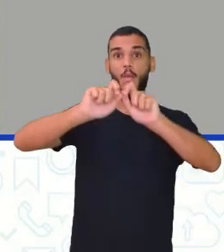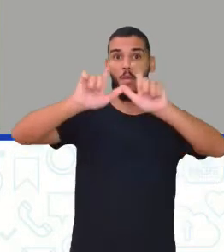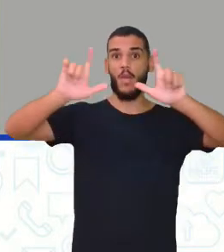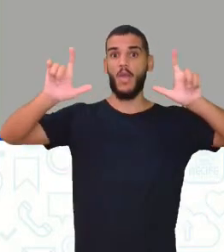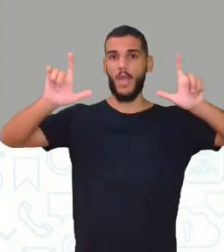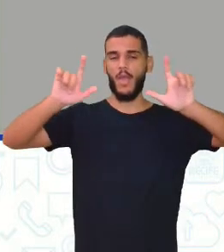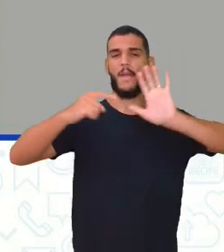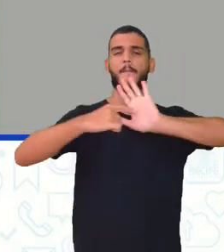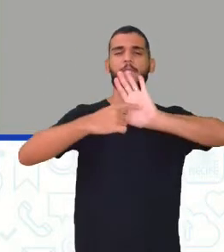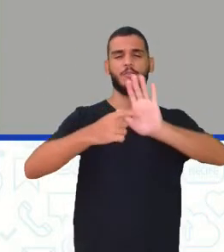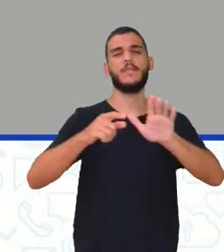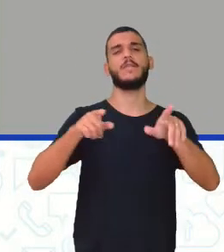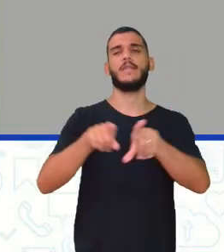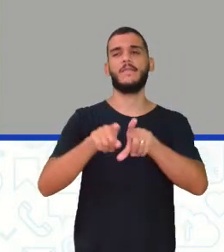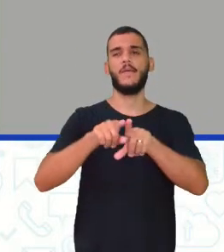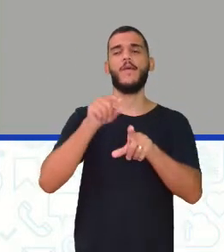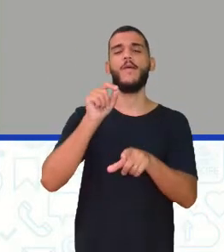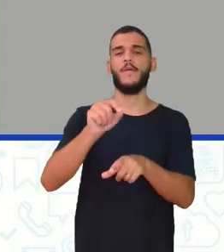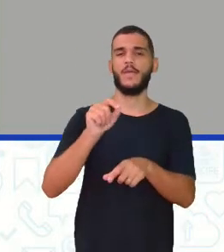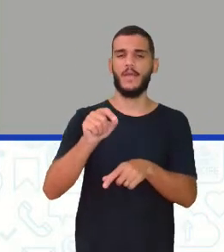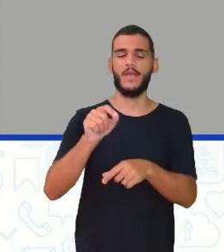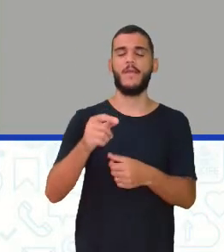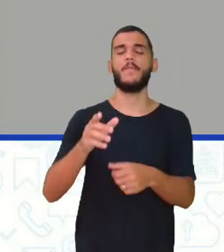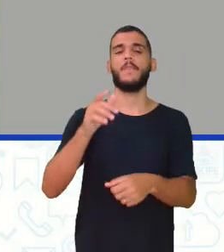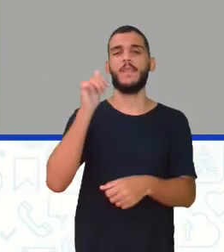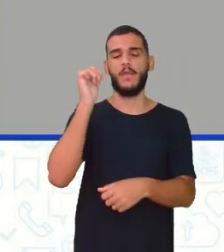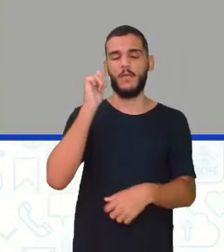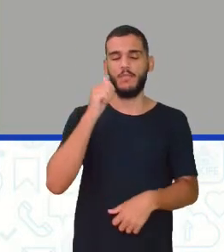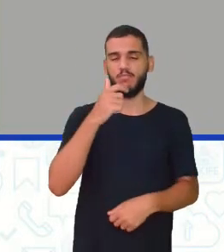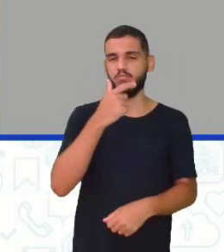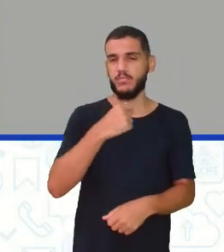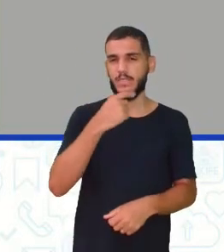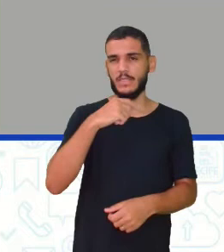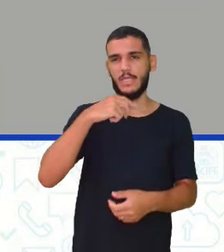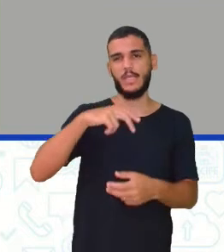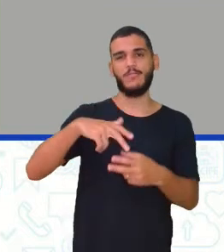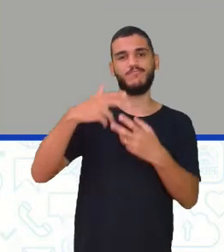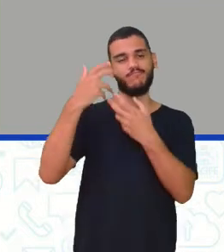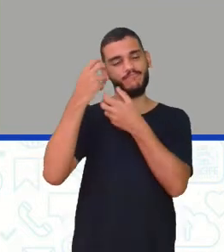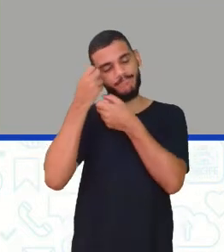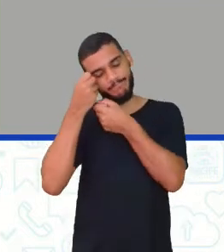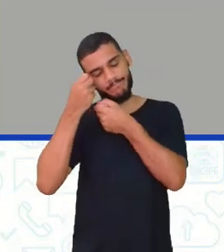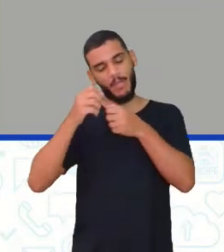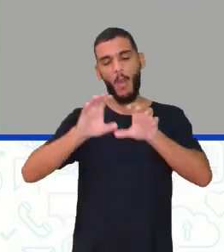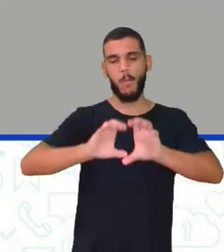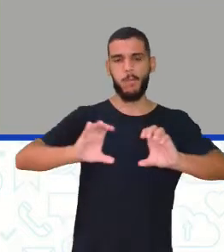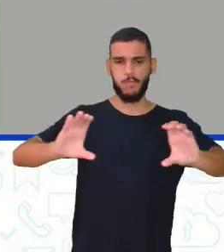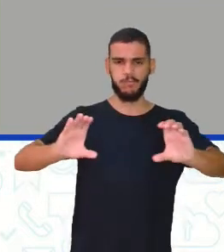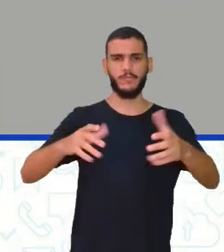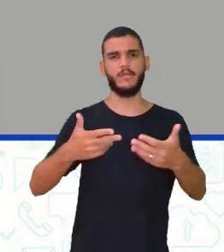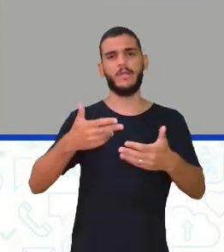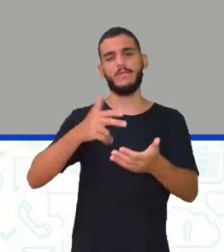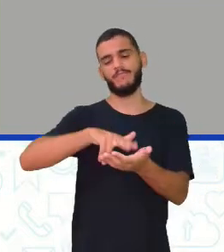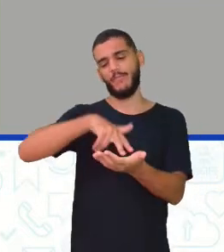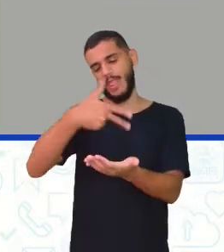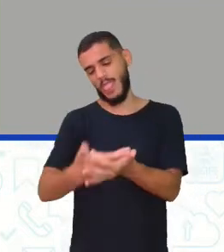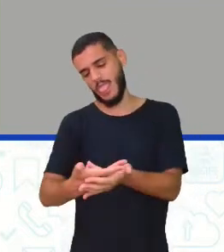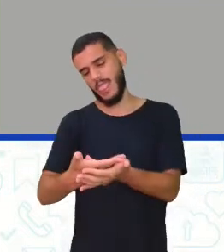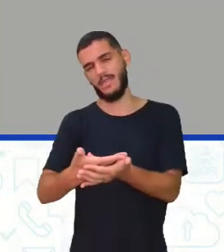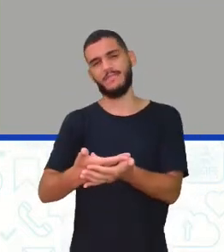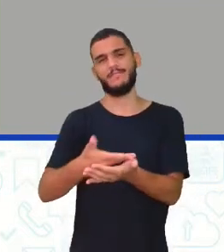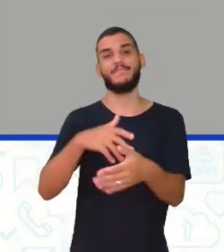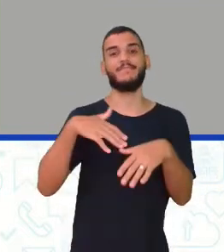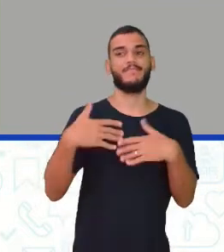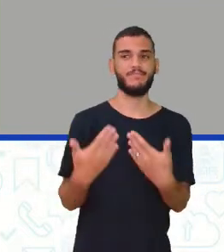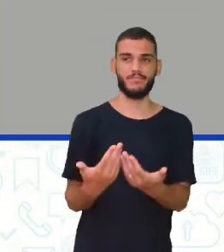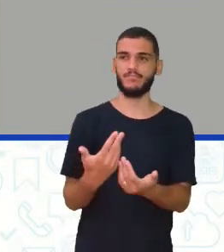gente mostrar, não é? A questão aí desse menino sentado, deitado aí, dormindo no sofá. Quem já não deitou assim?